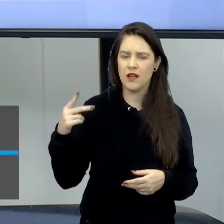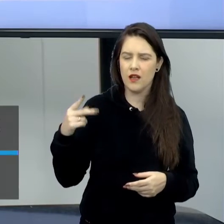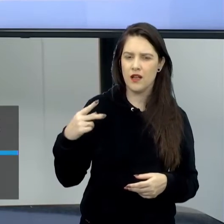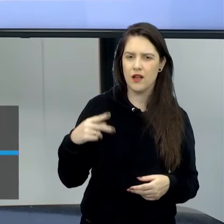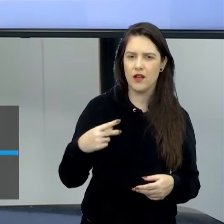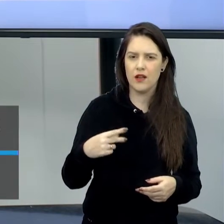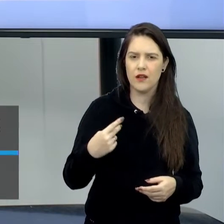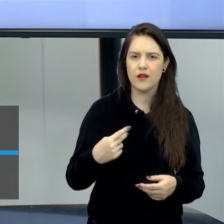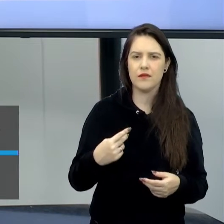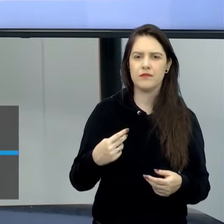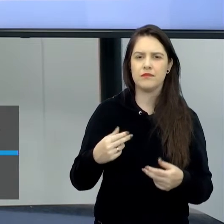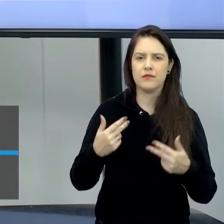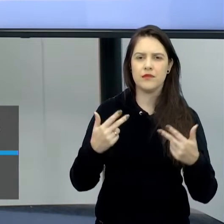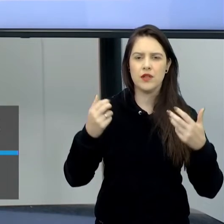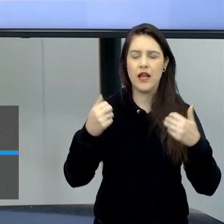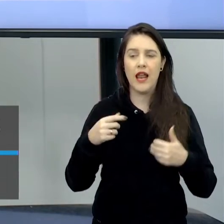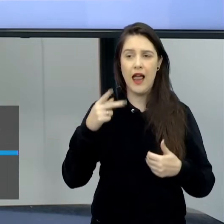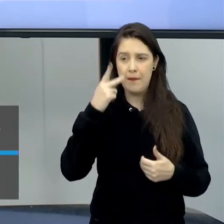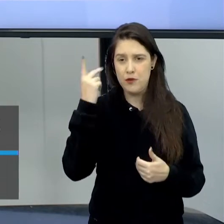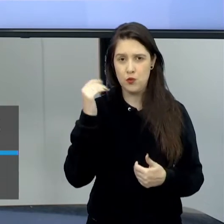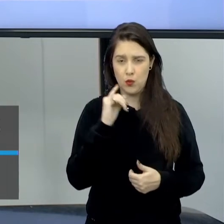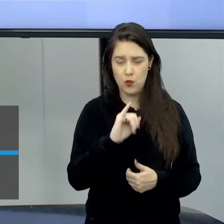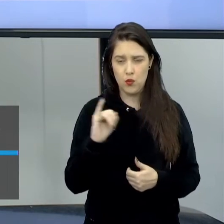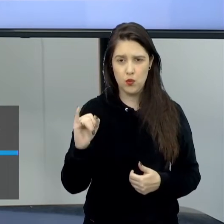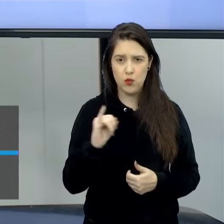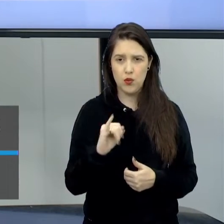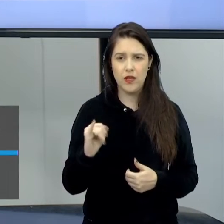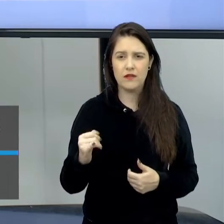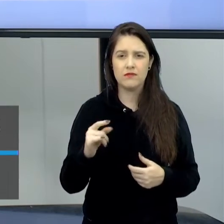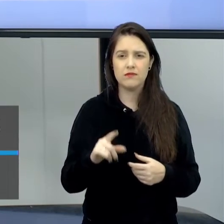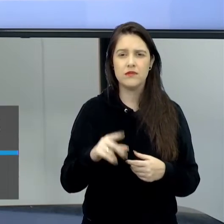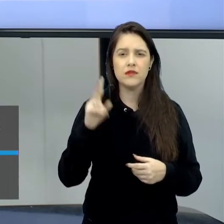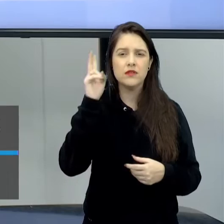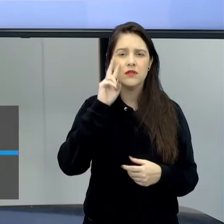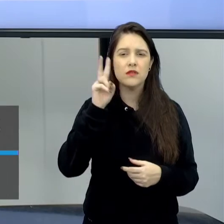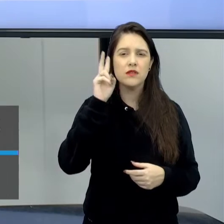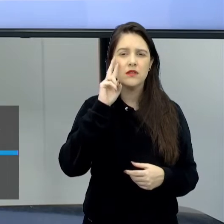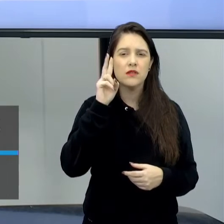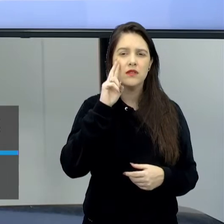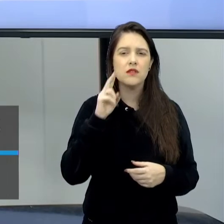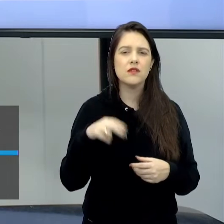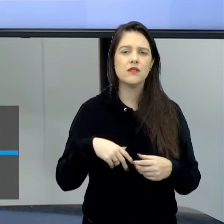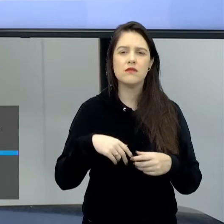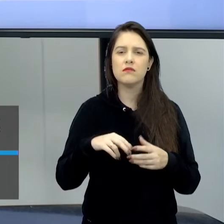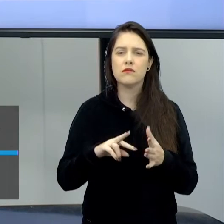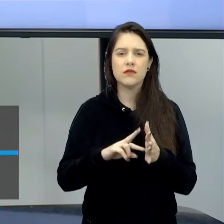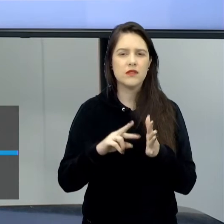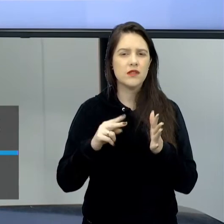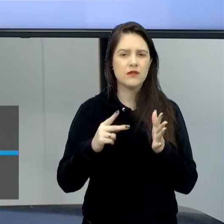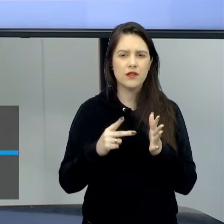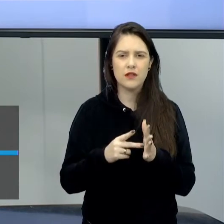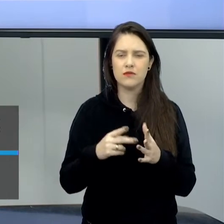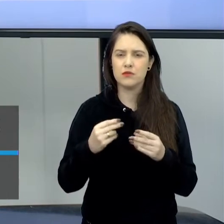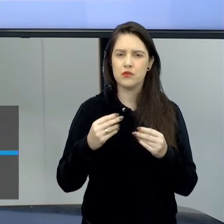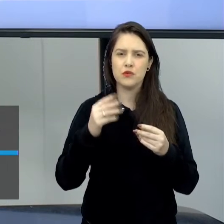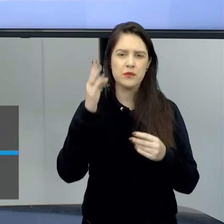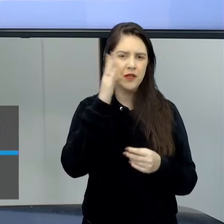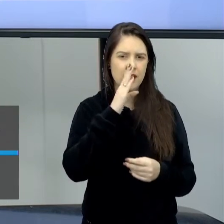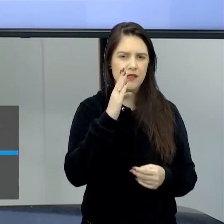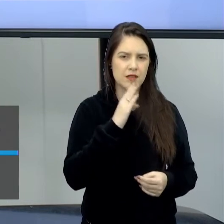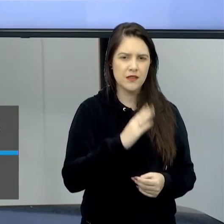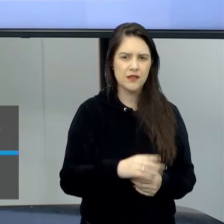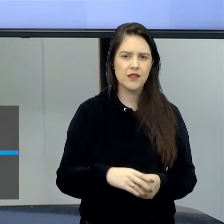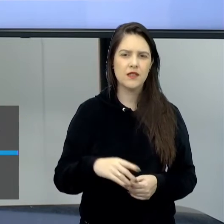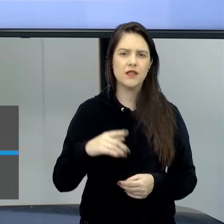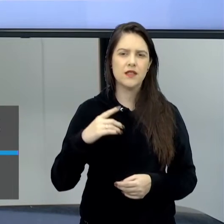A autora aí, né, dessa narrativa, ela conta a história e essa história ela se assemelha de muitos brasileiros, né? Pessoas